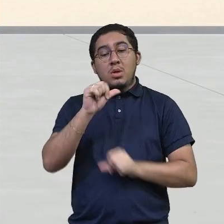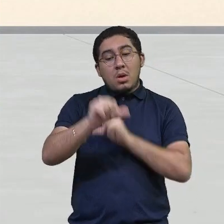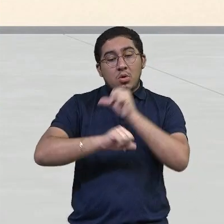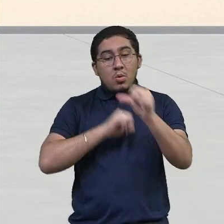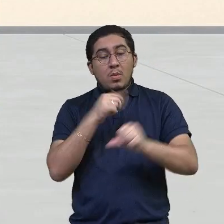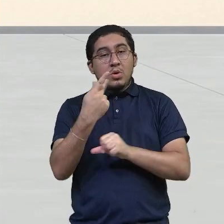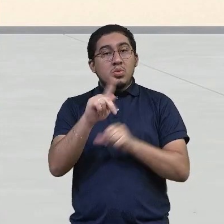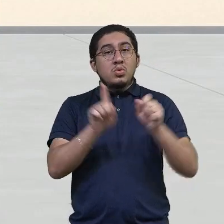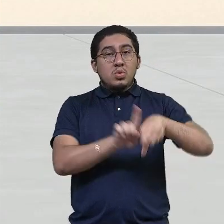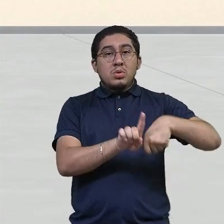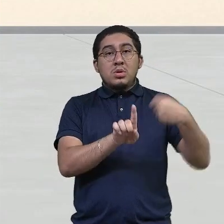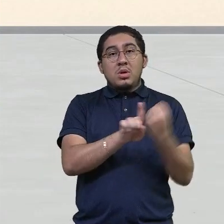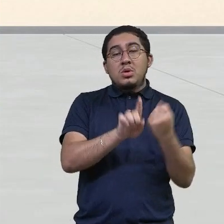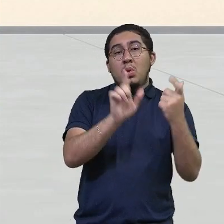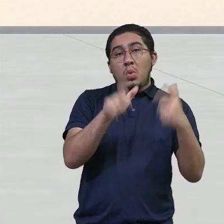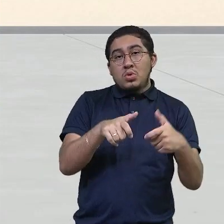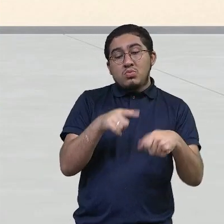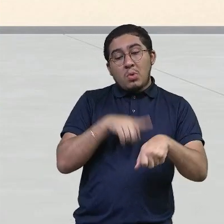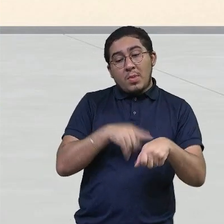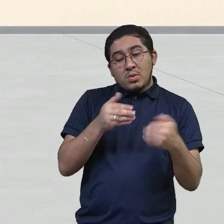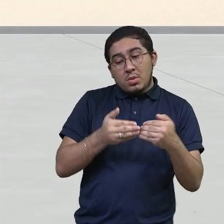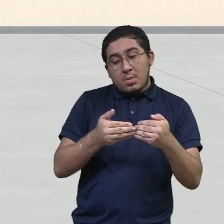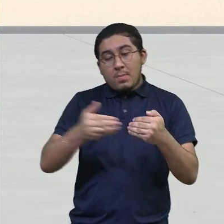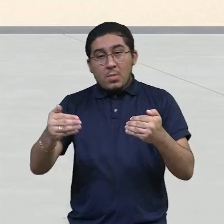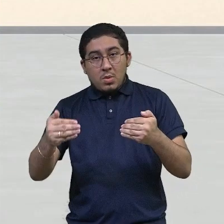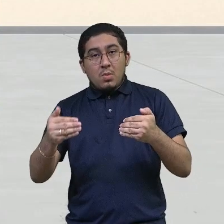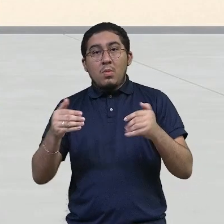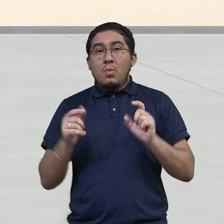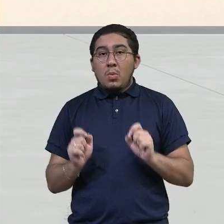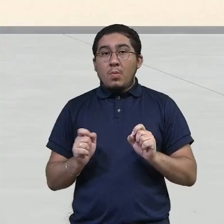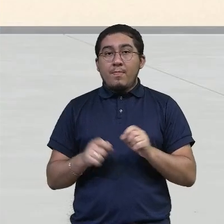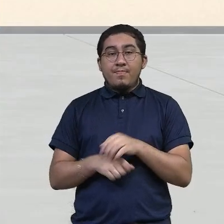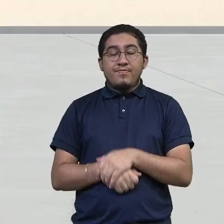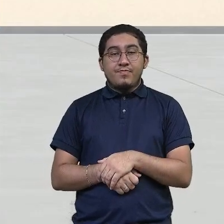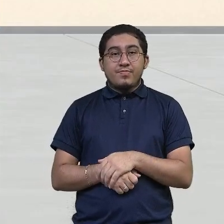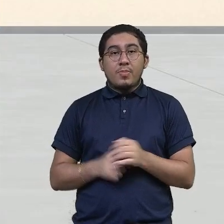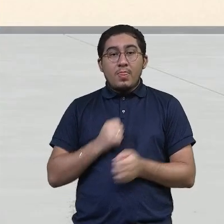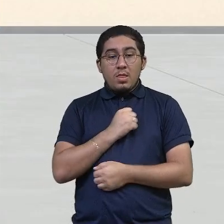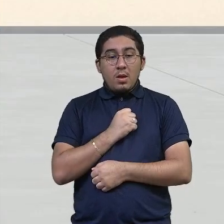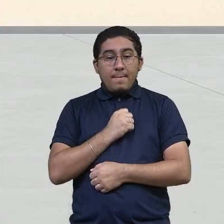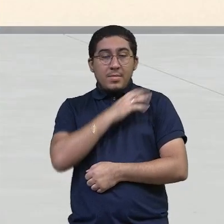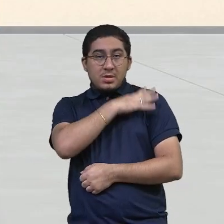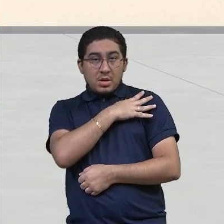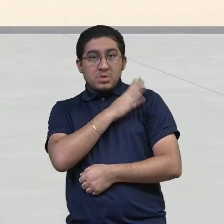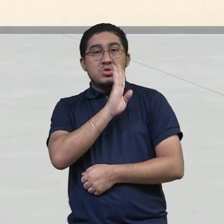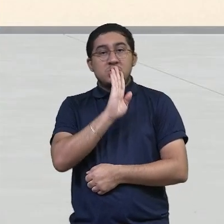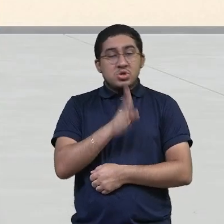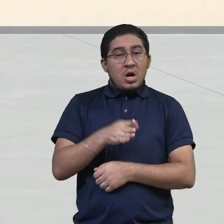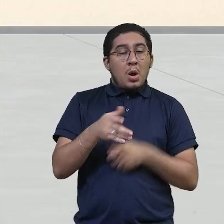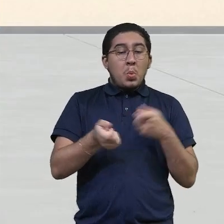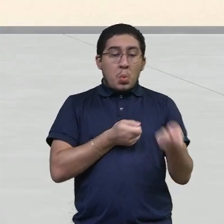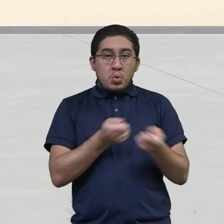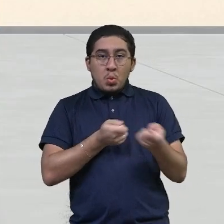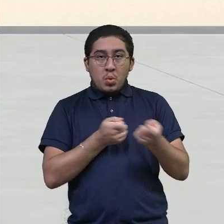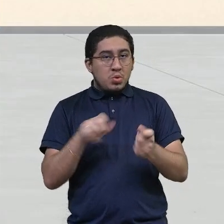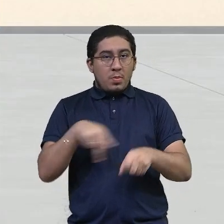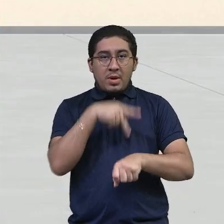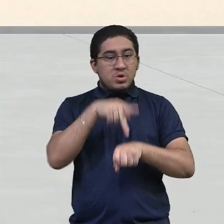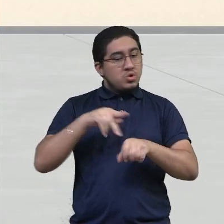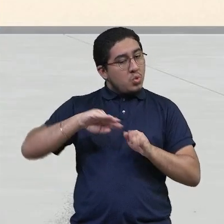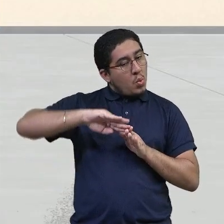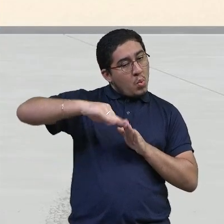respectivas sociedades a partir do momento em que esses militares tomaram o poder. No Brasil, por exemplo, a gente